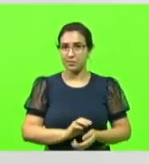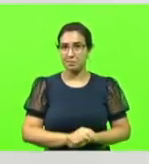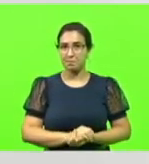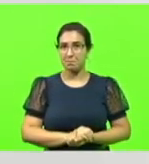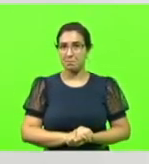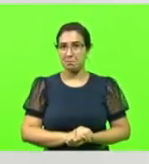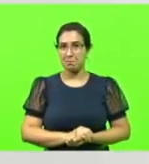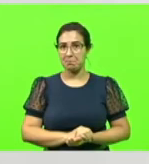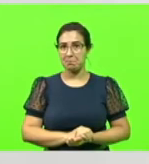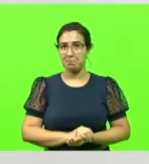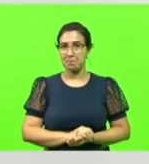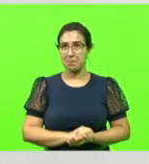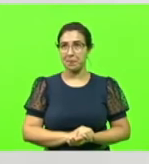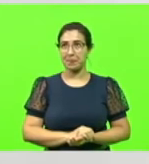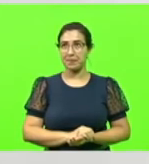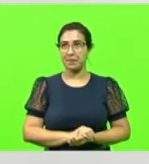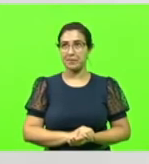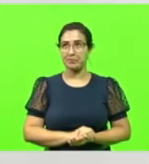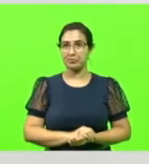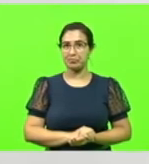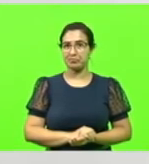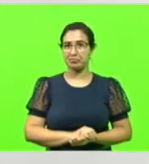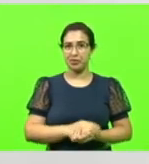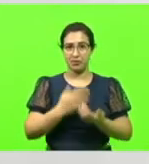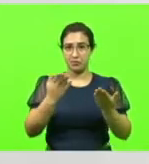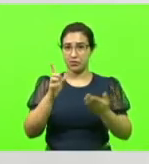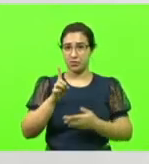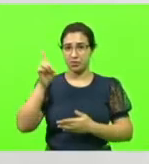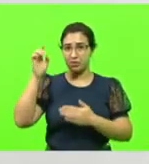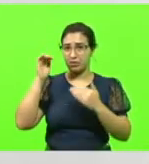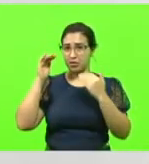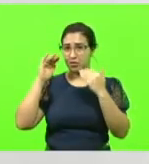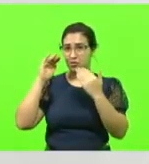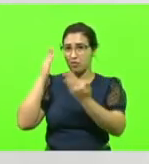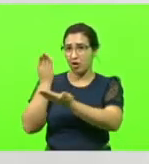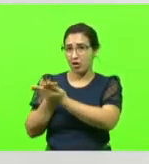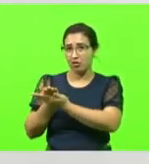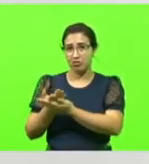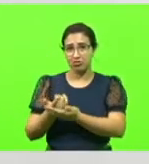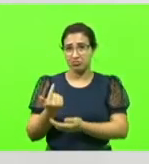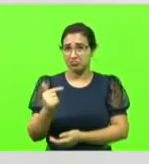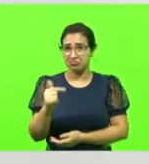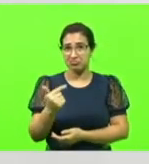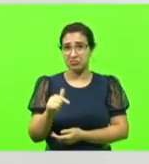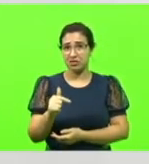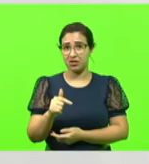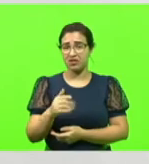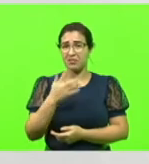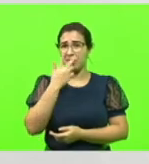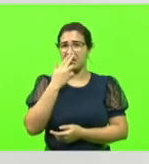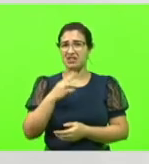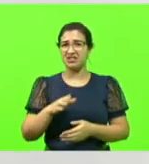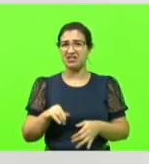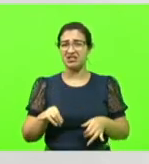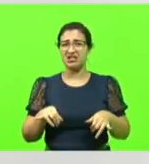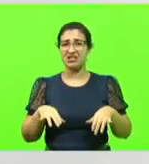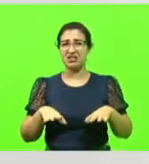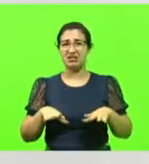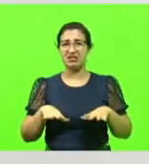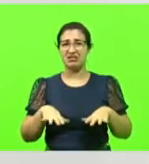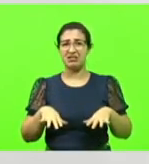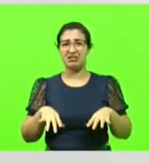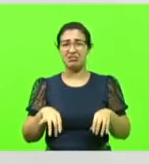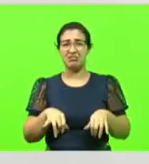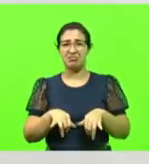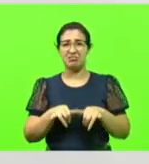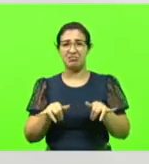Vai, ministro, ateu, à toa, porque uma pessoa para fazer isso, não basta só